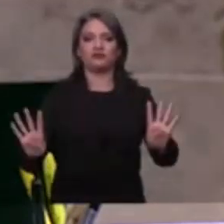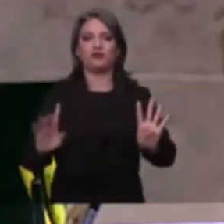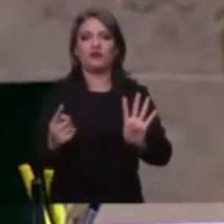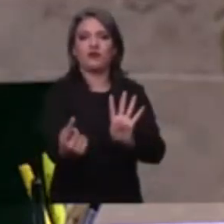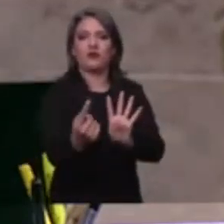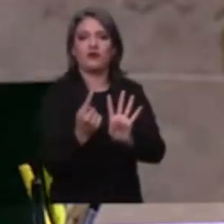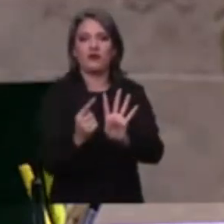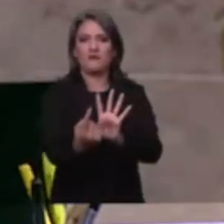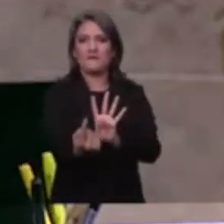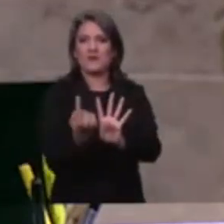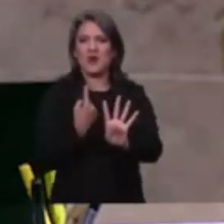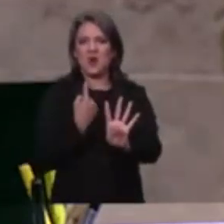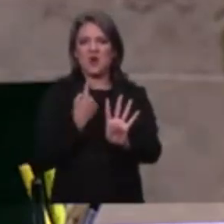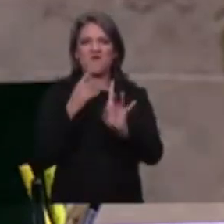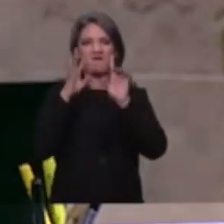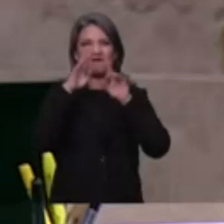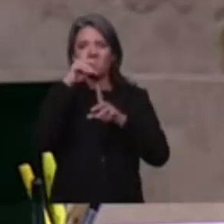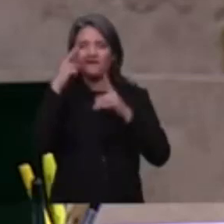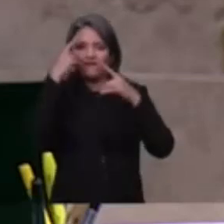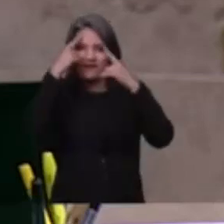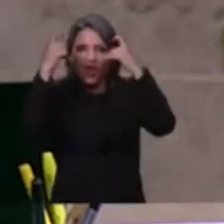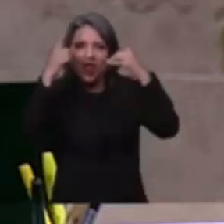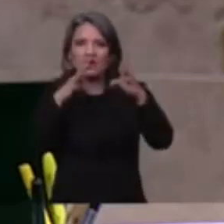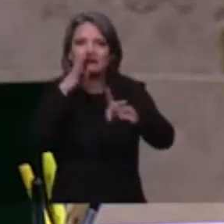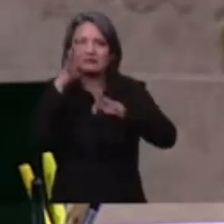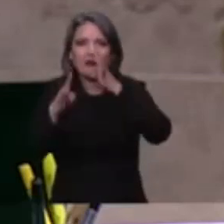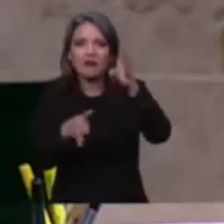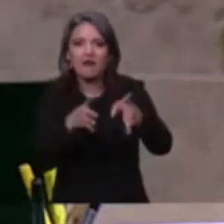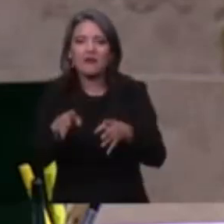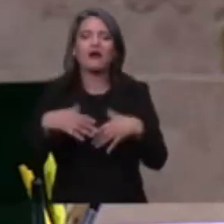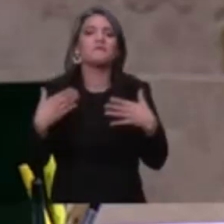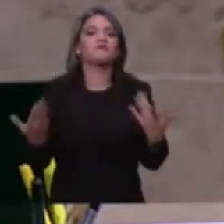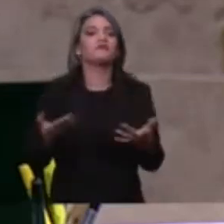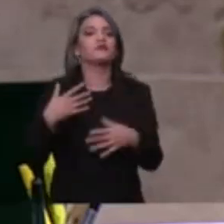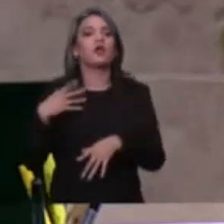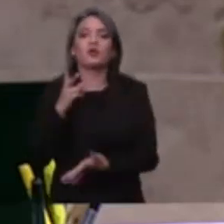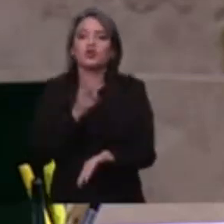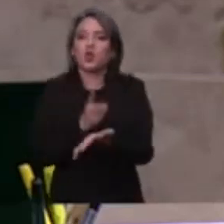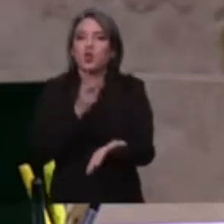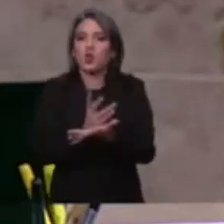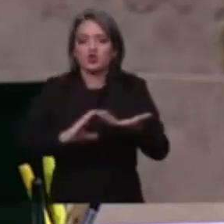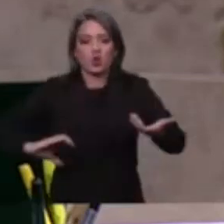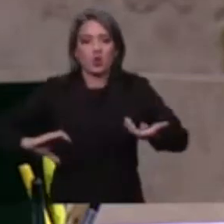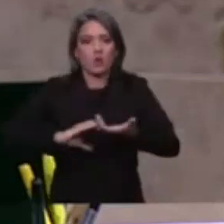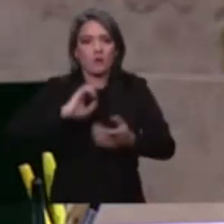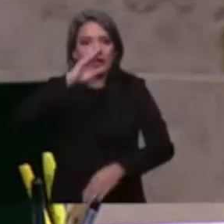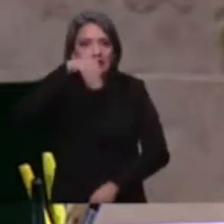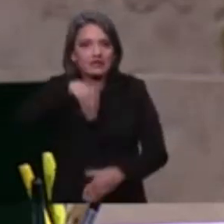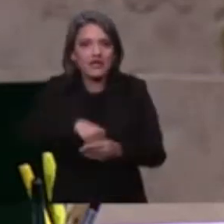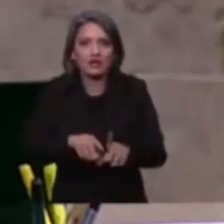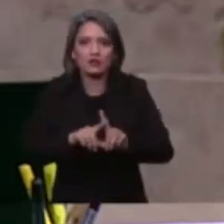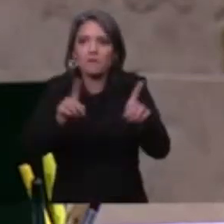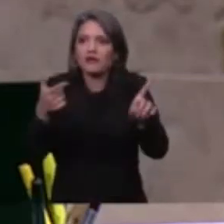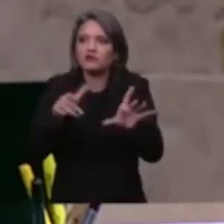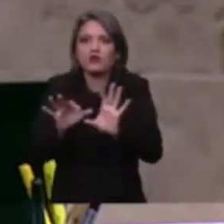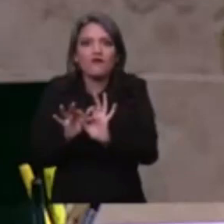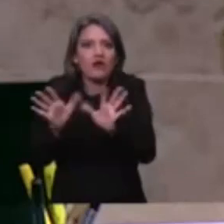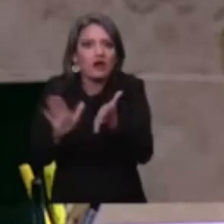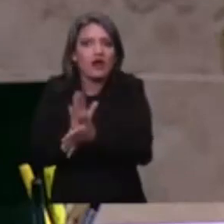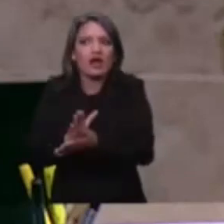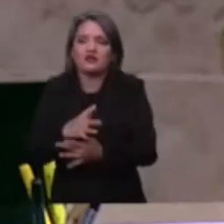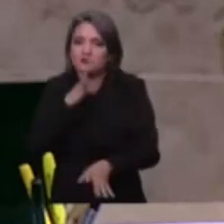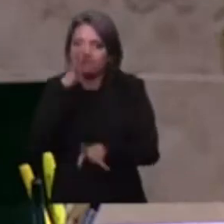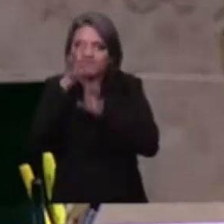manifestantes ingressaram e permaneceram no prédio sem qualquer autorização expressa ou tácita. Ainda, relatou